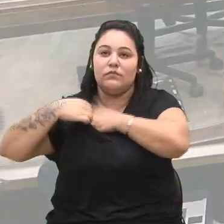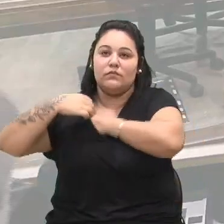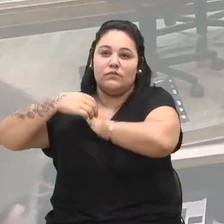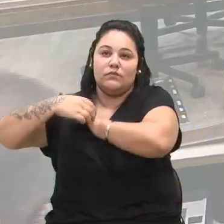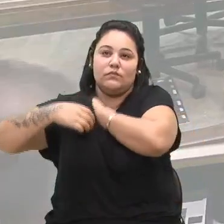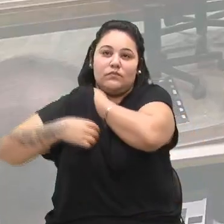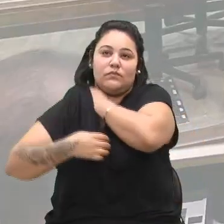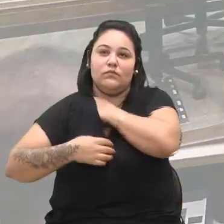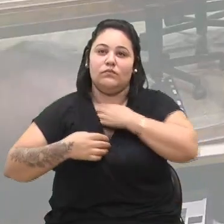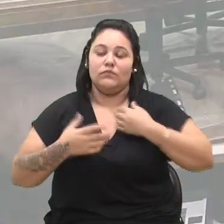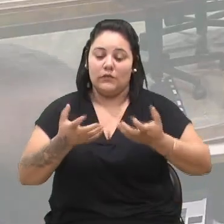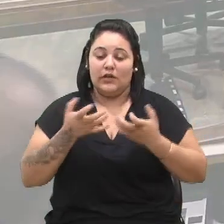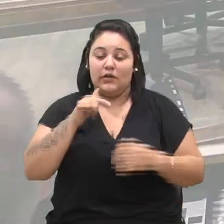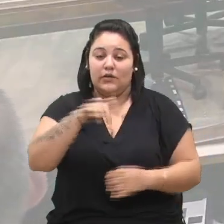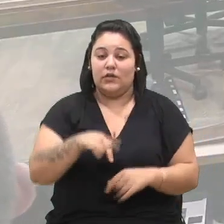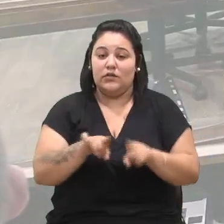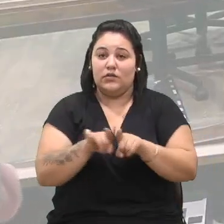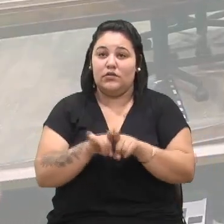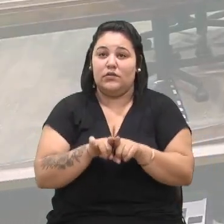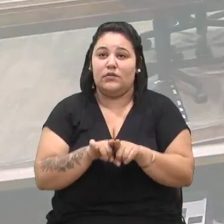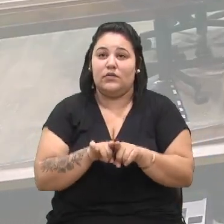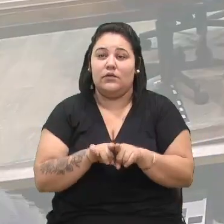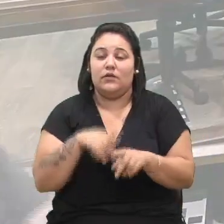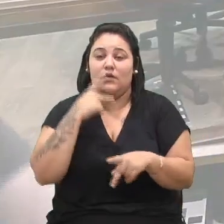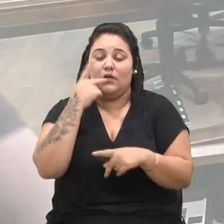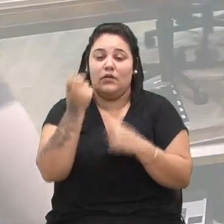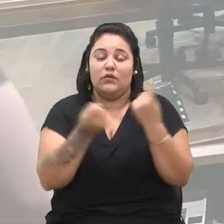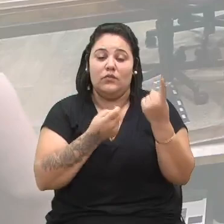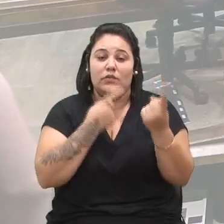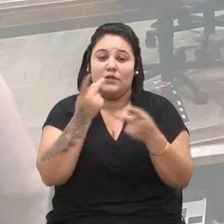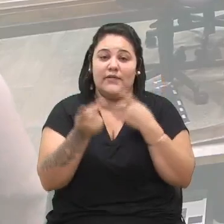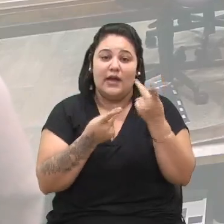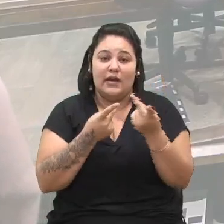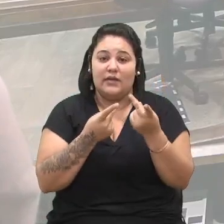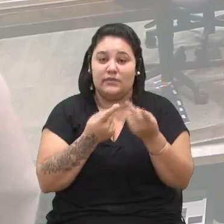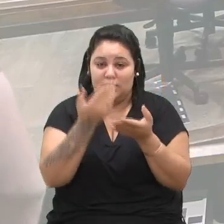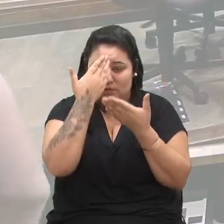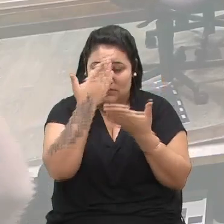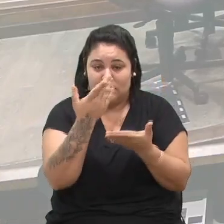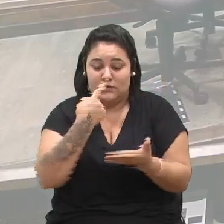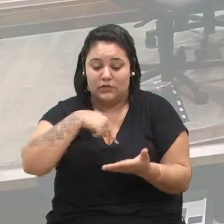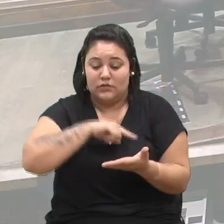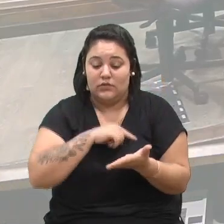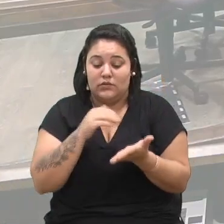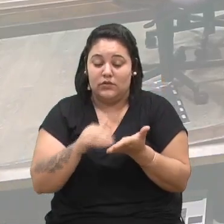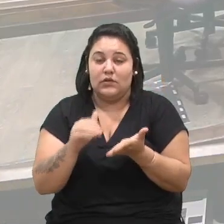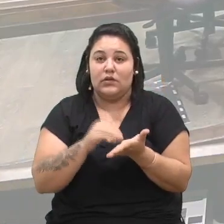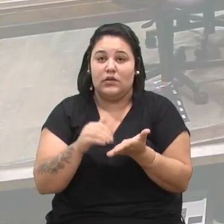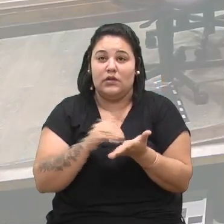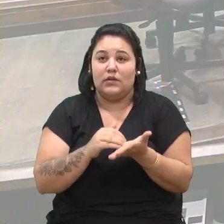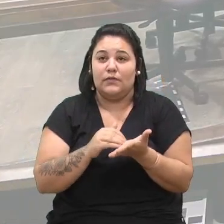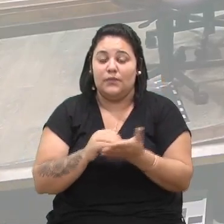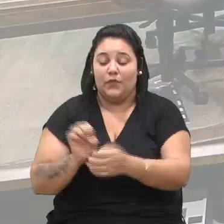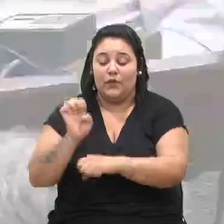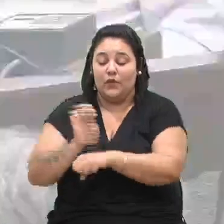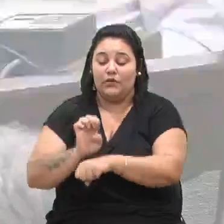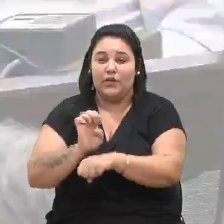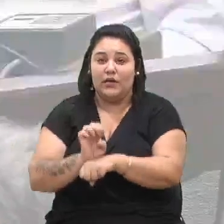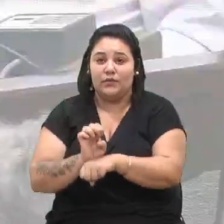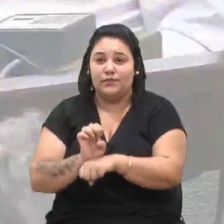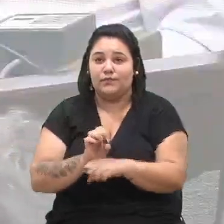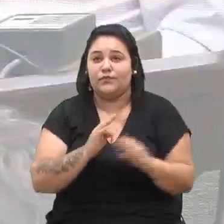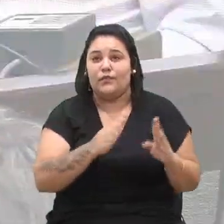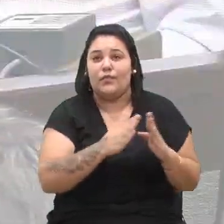Quero aqui só fazer algumas menções em agradecimento ao nosso secretário estadual de